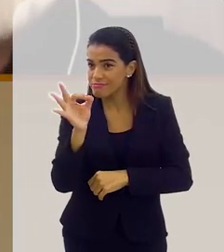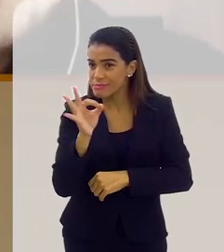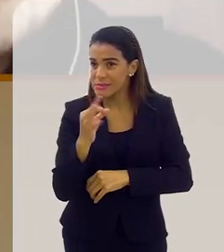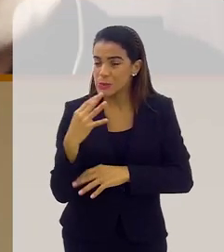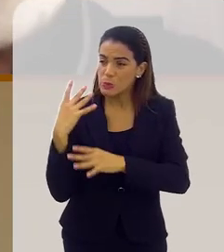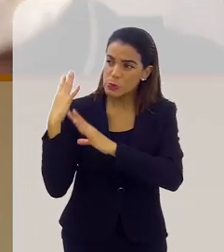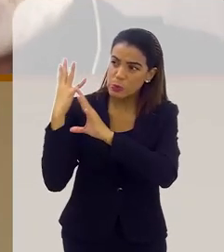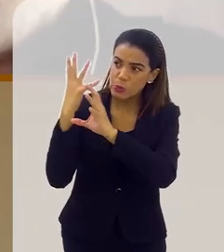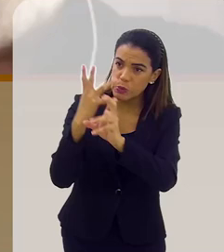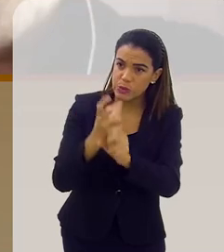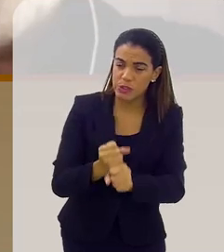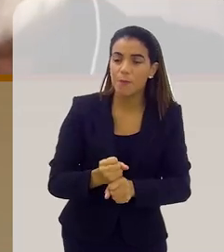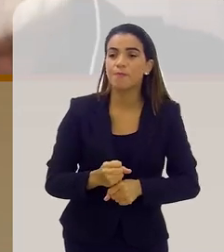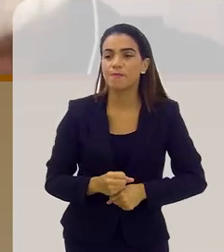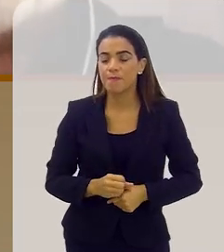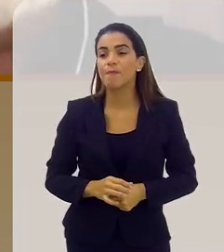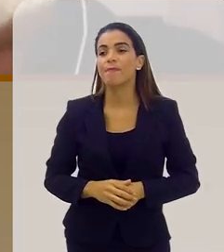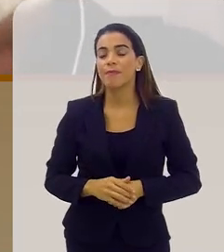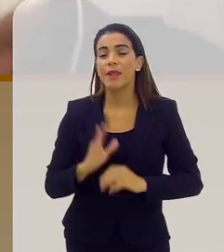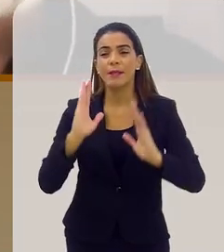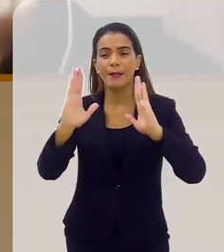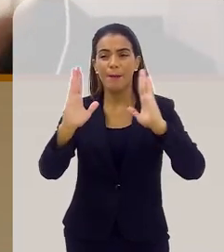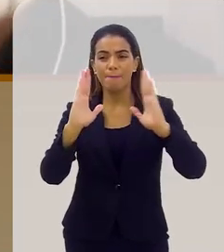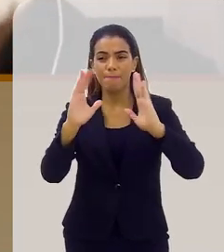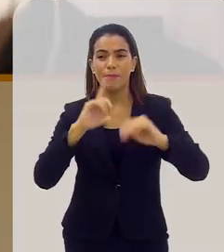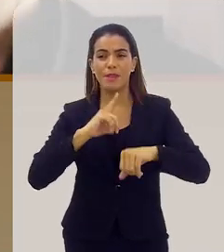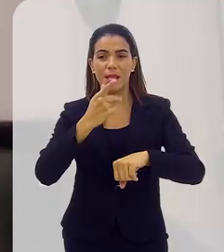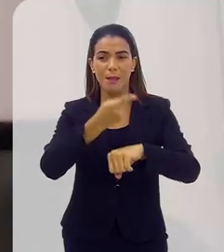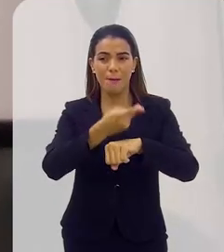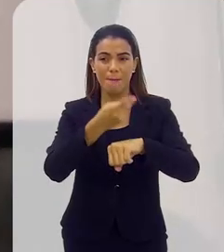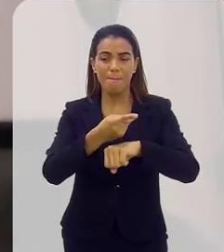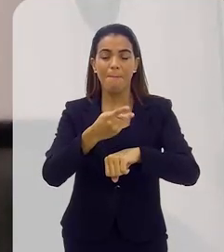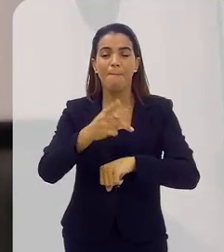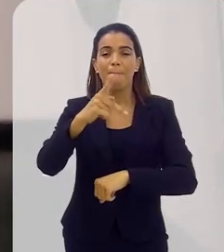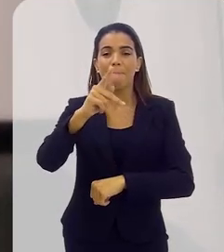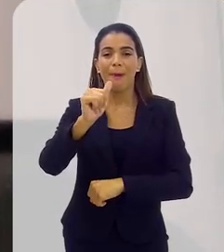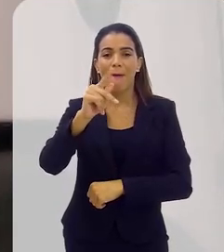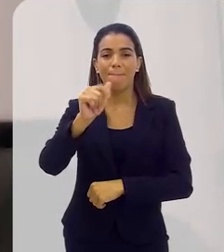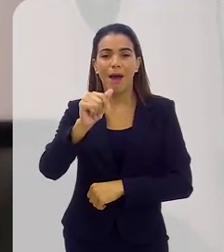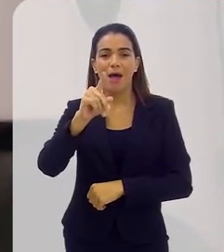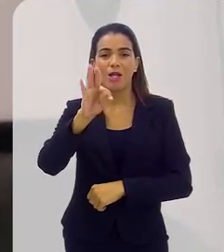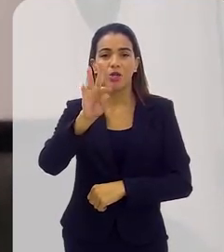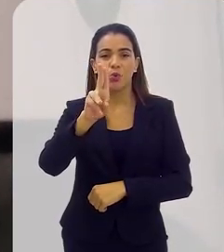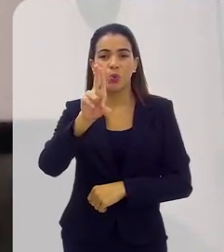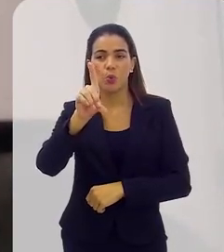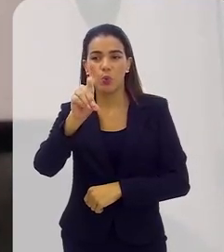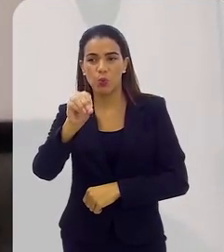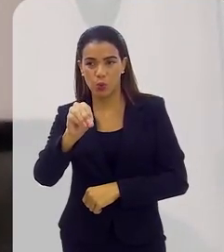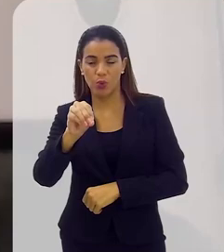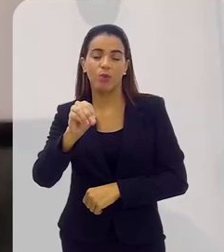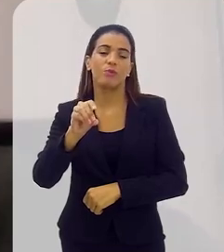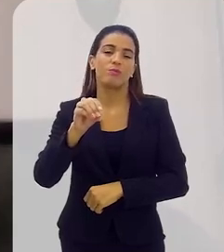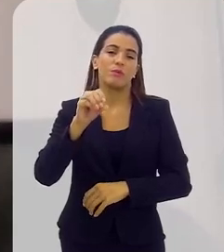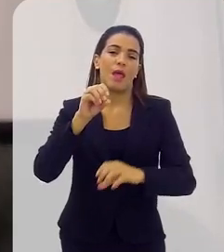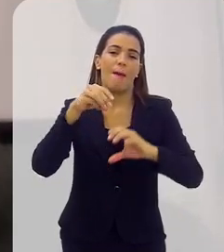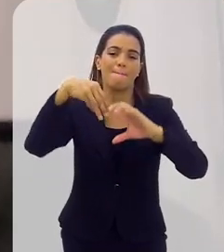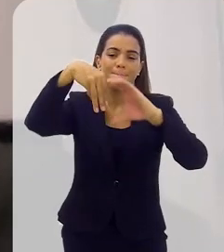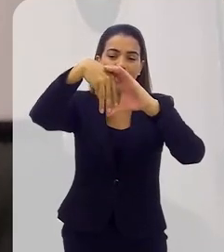vários prêmios aí no, ao longo Sim. desse tempo. Ganhamos. Na época você tinha o troféu Papa Tudo da Rede Manchete, eu ganhei.